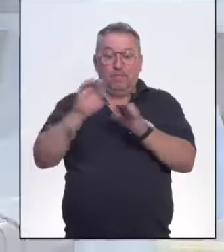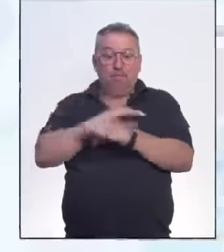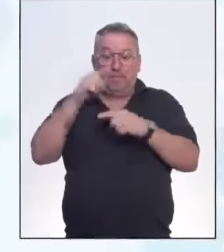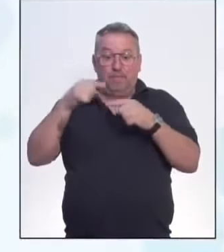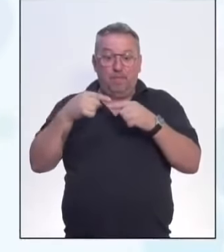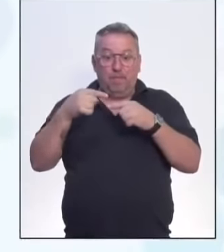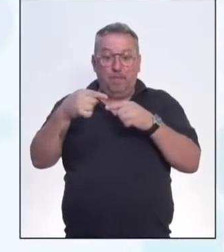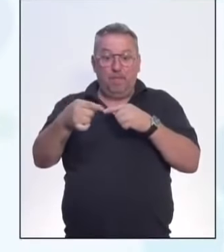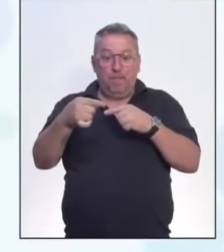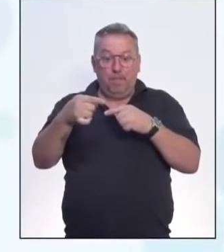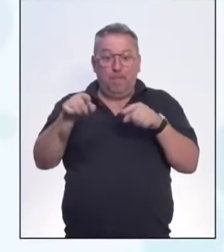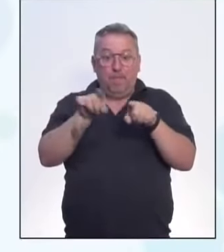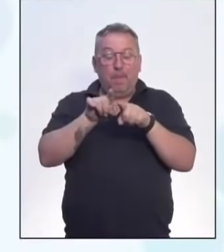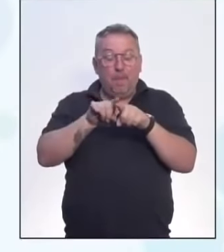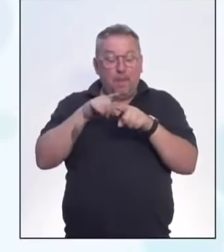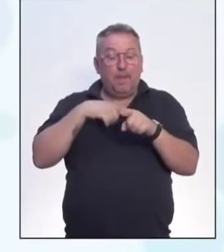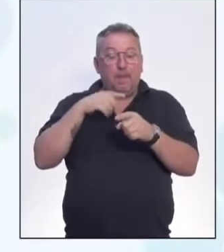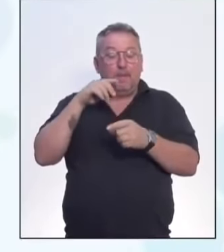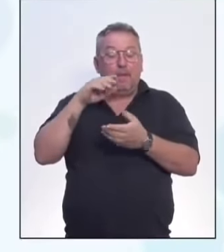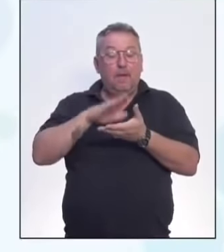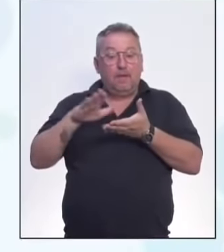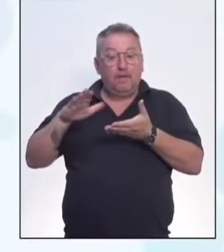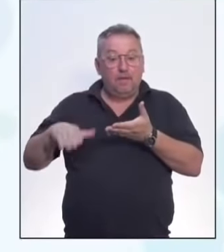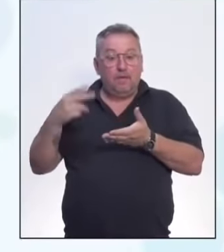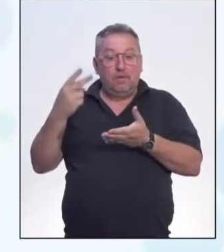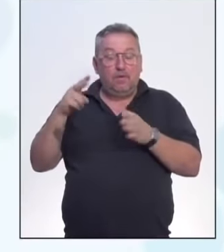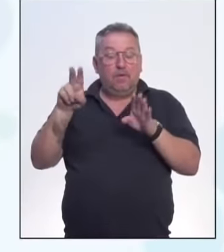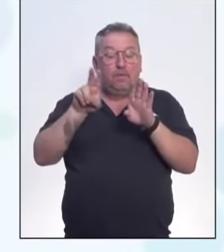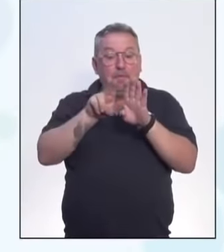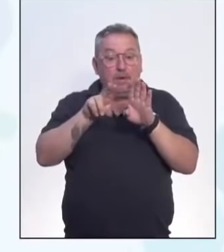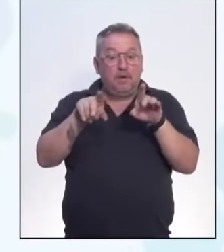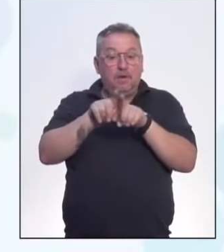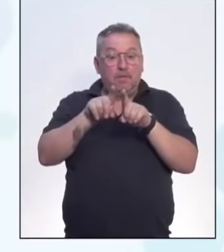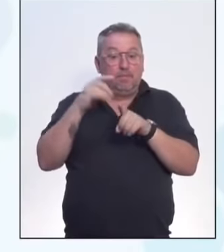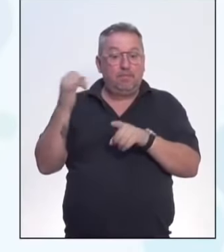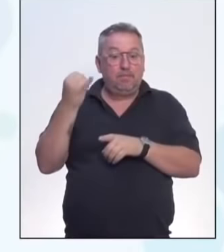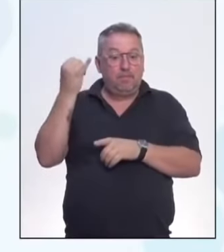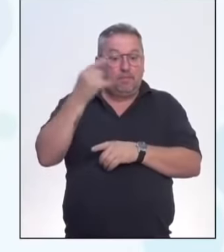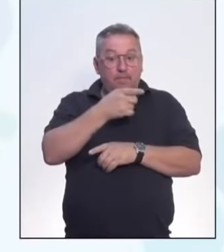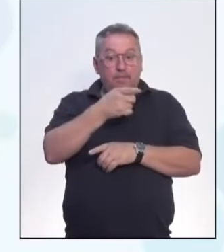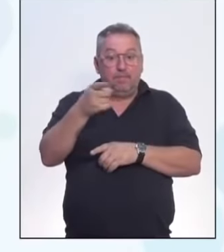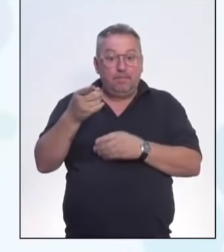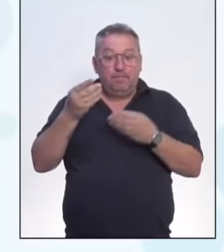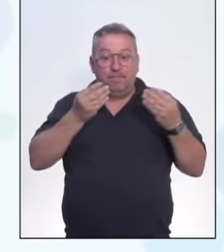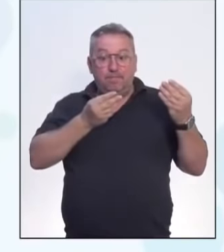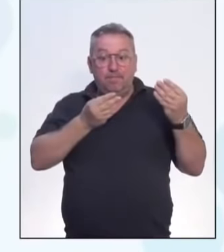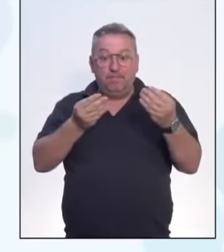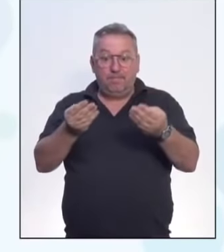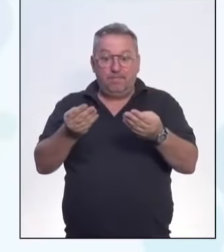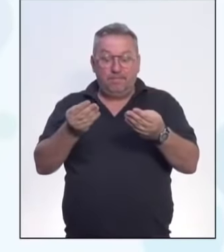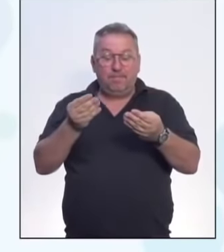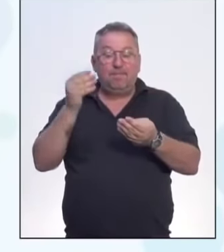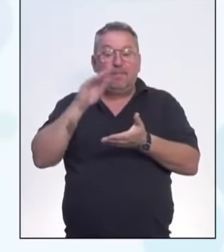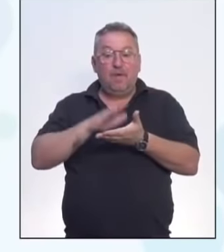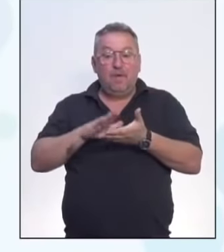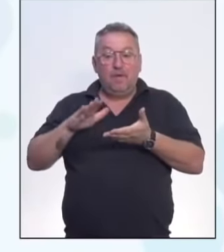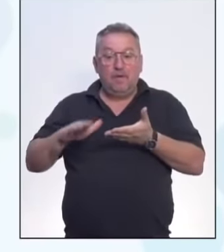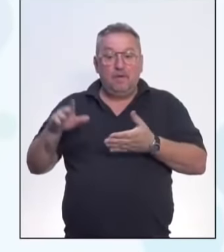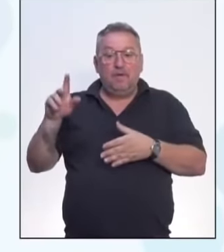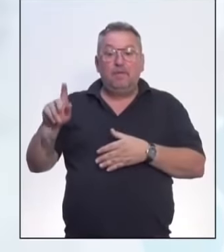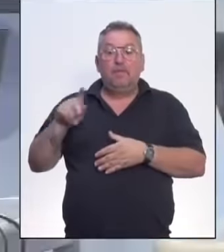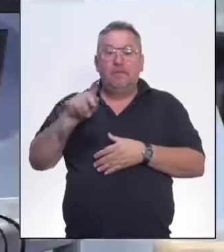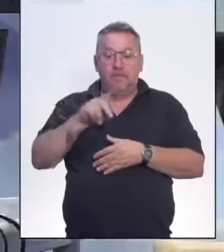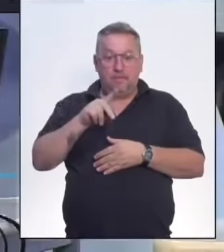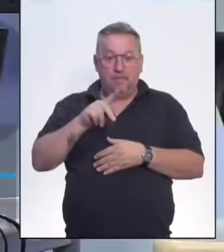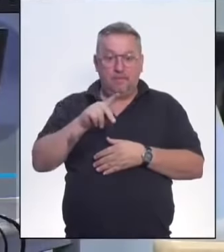praticamente as atividades do 2º bimestre e é importante reiterar que vocês entreguem as atividades para os seus